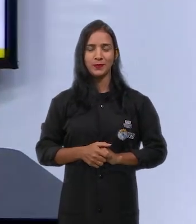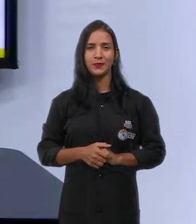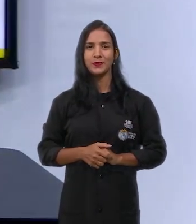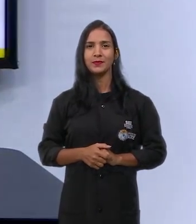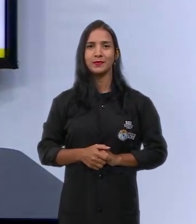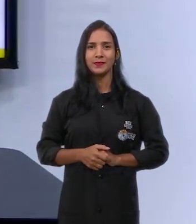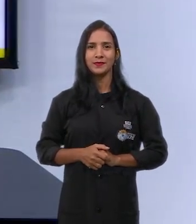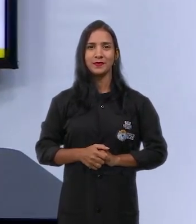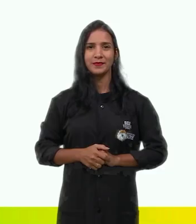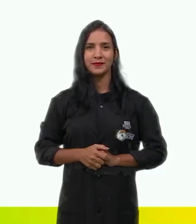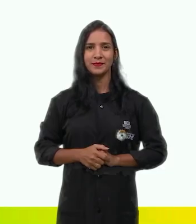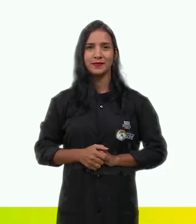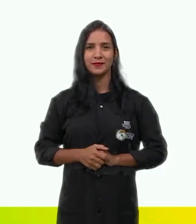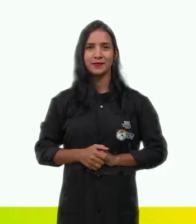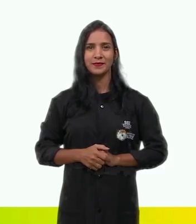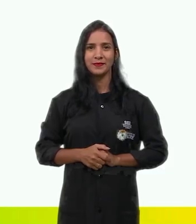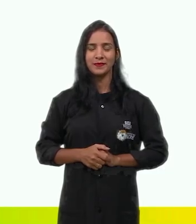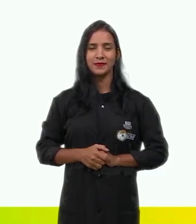Vamos seguir.